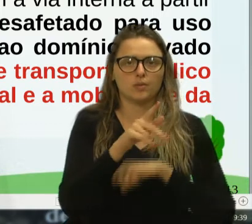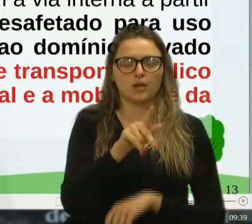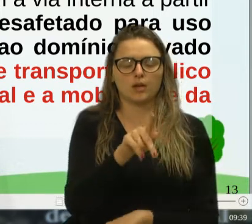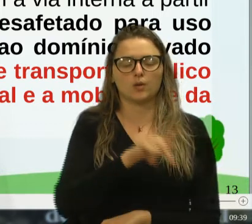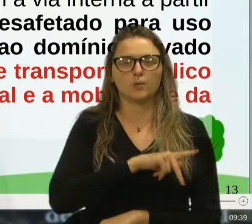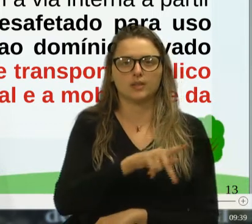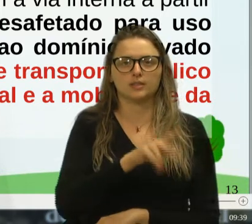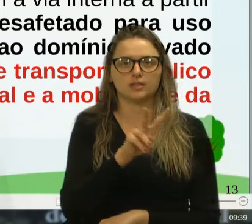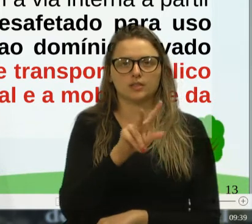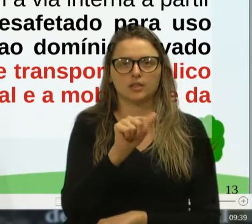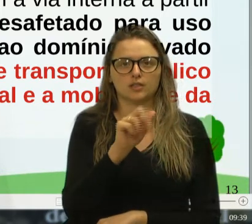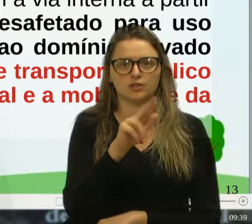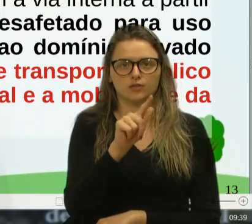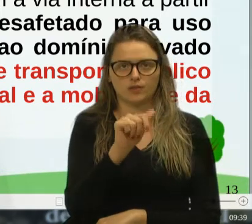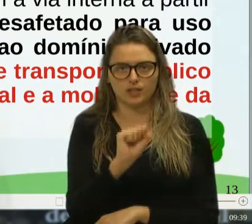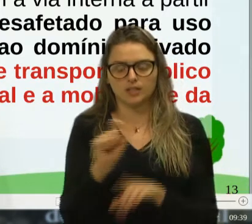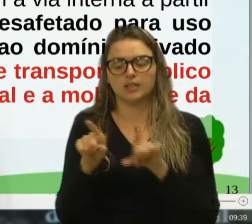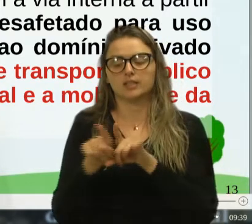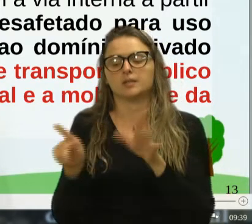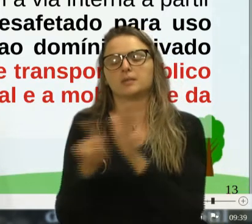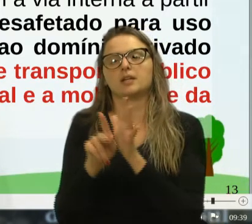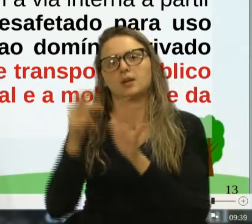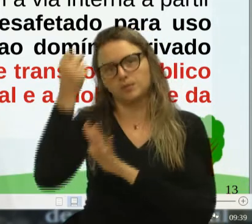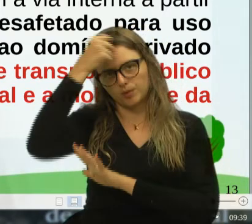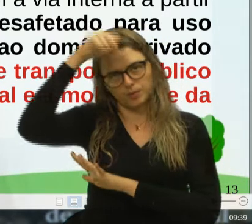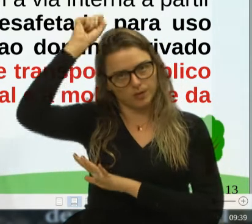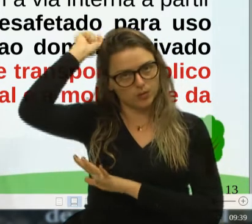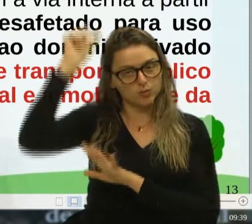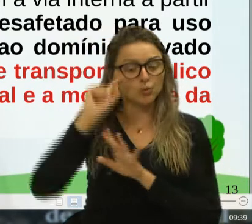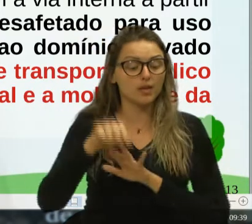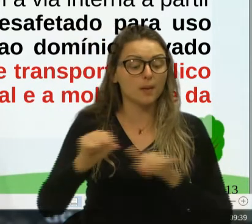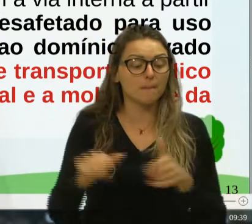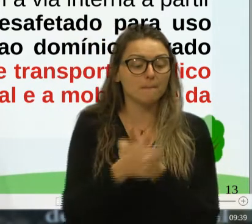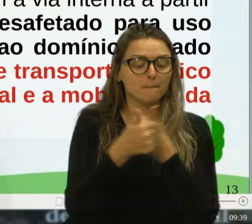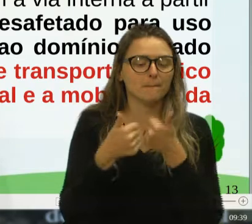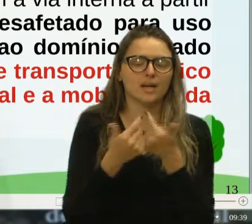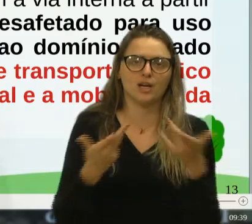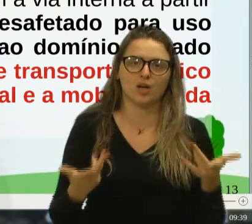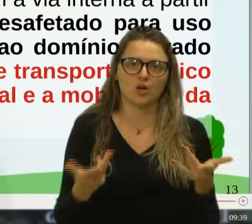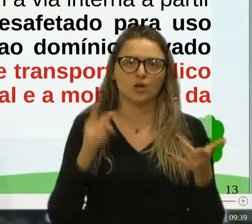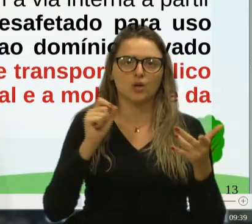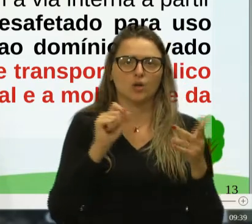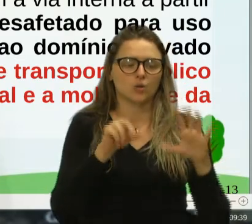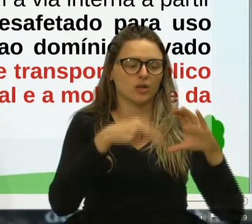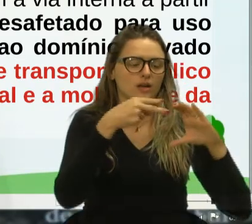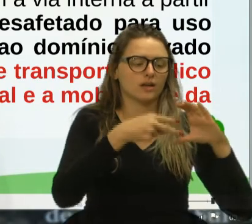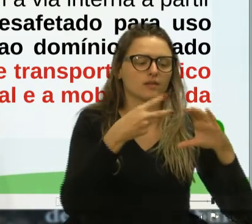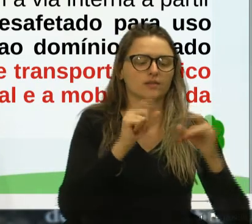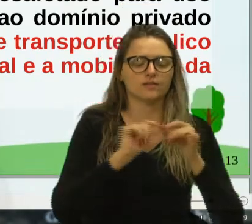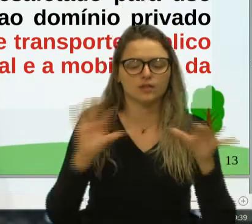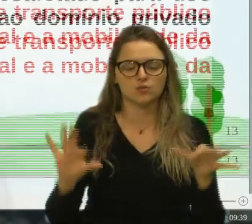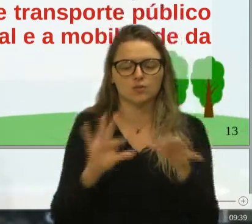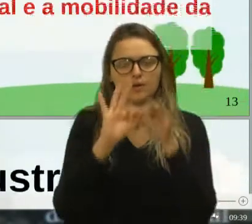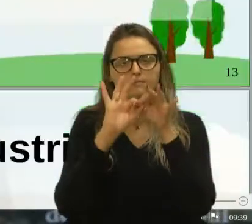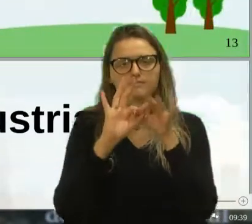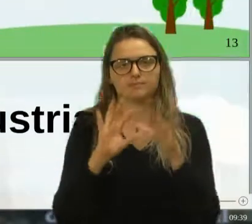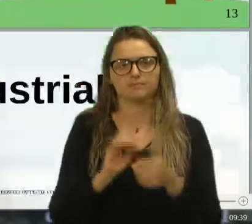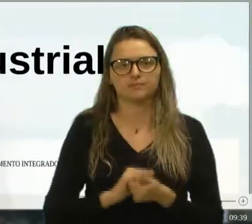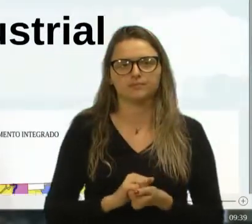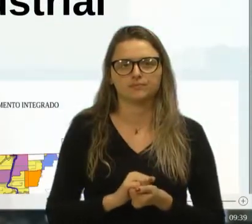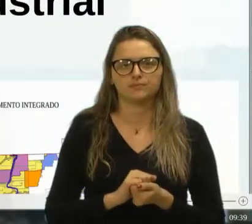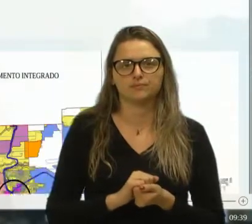com a própria universidade. Então, uma composição. O que é melhor que o que a Câmara fez do que uma composição? Pode